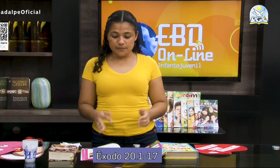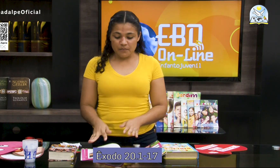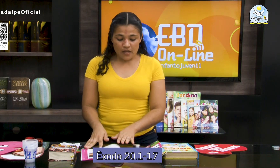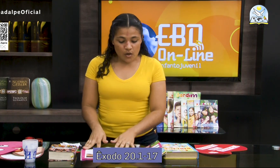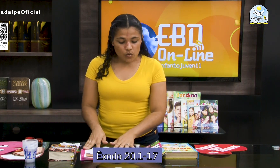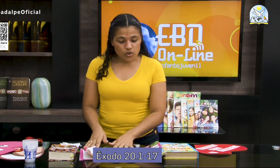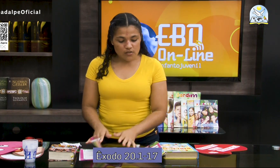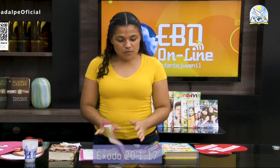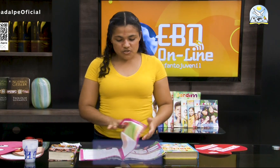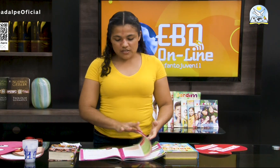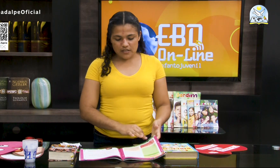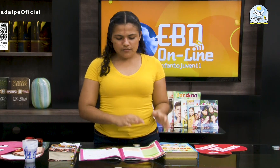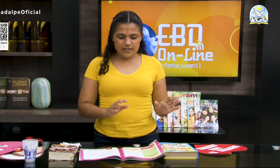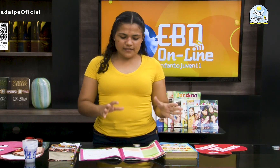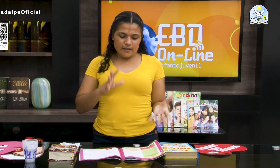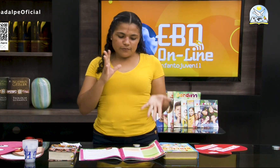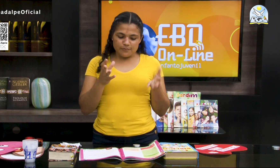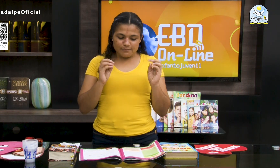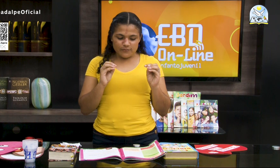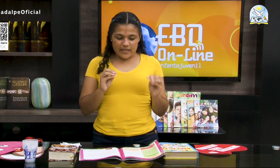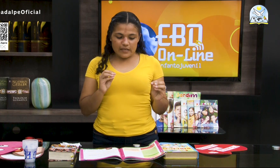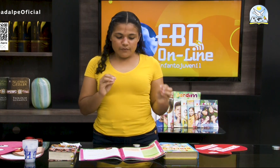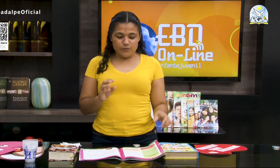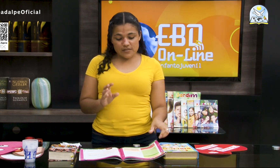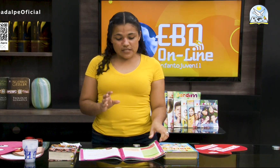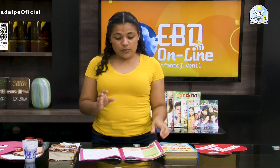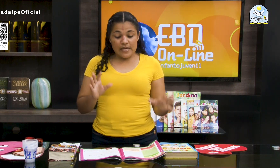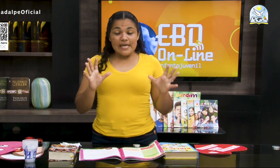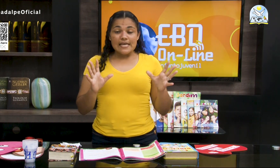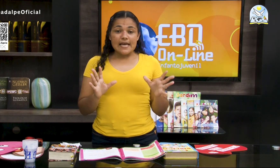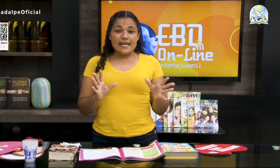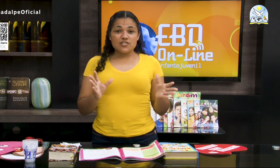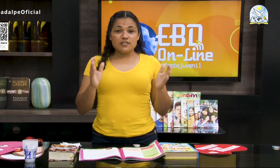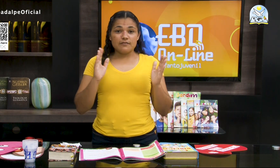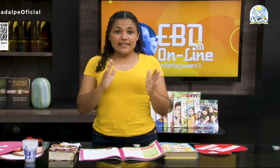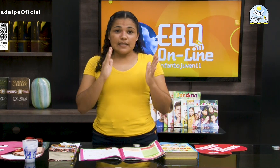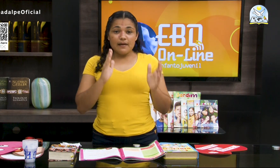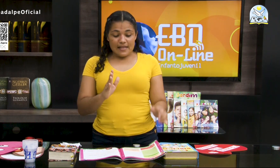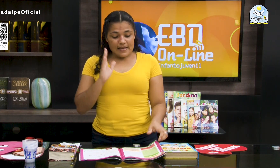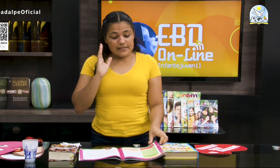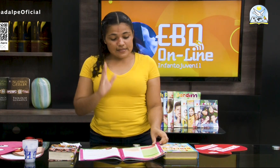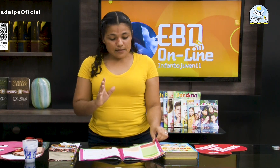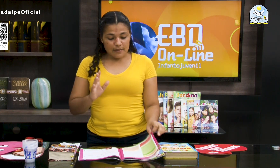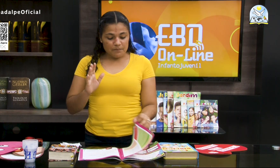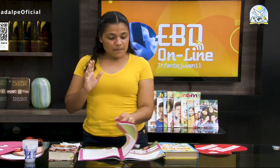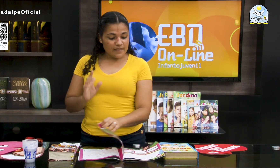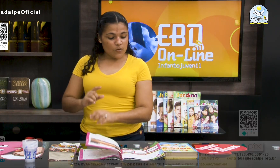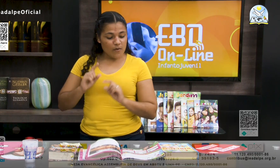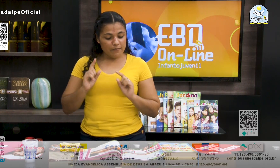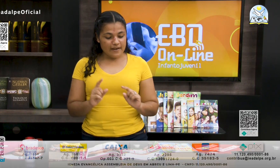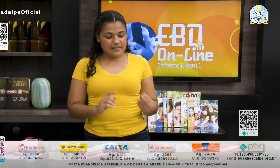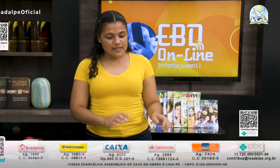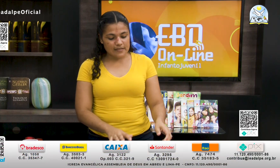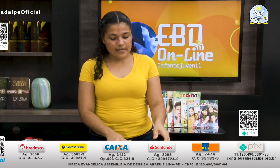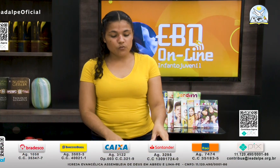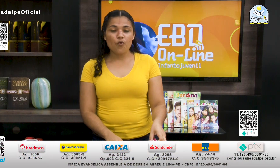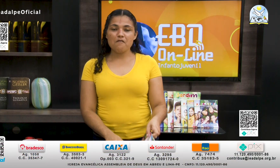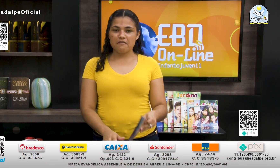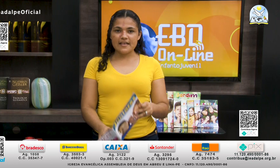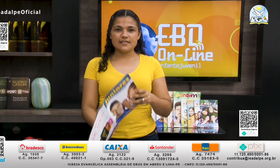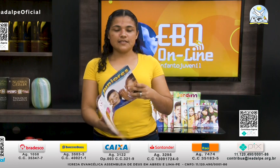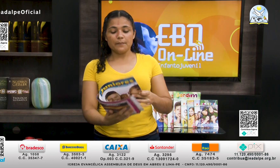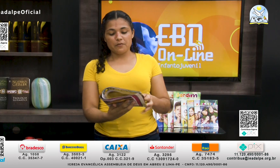17. O nosso objetivo, ele teve um equívocozinho, e aí a gente vai trabalhar em cima de uma frase que